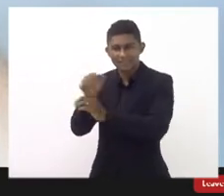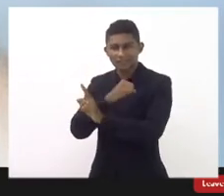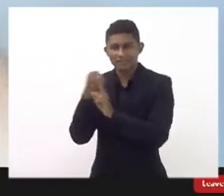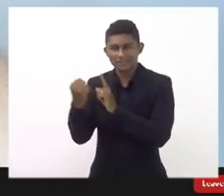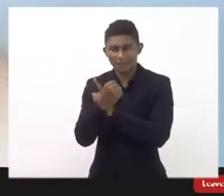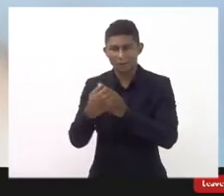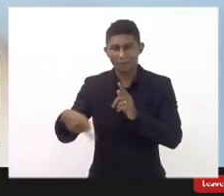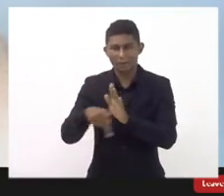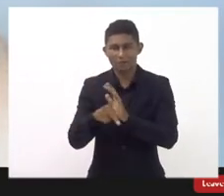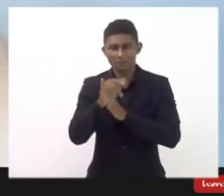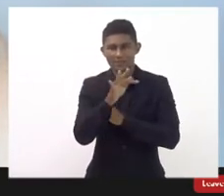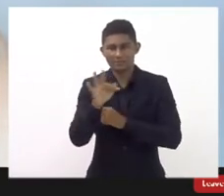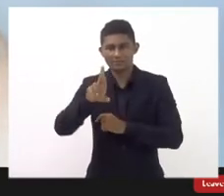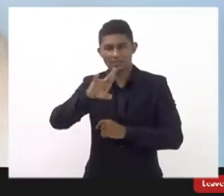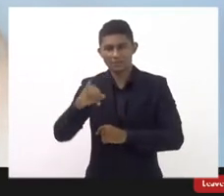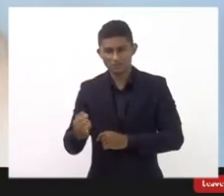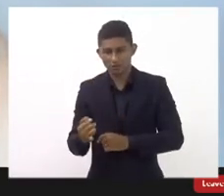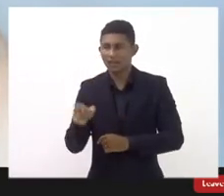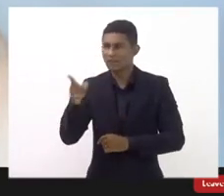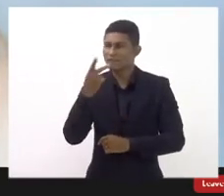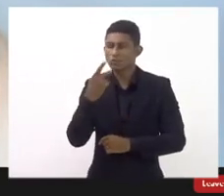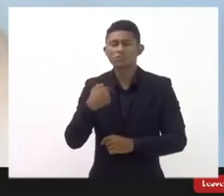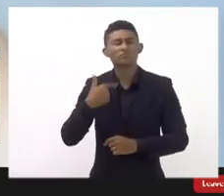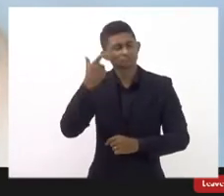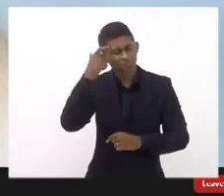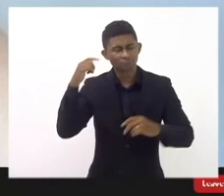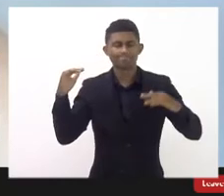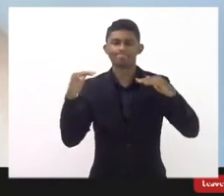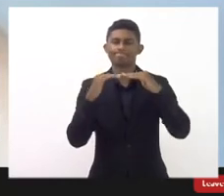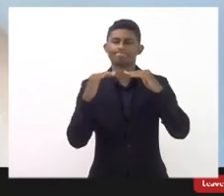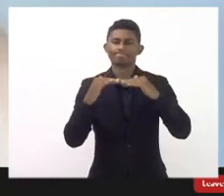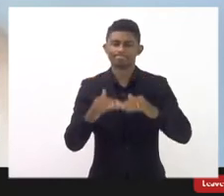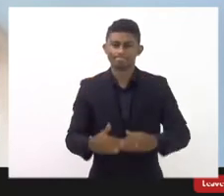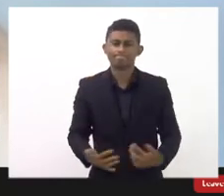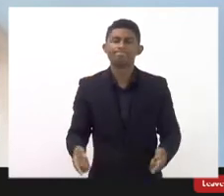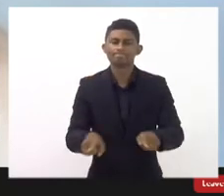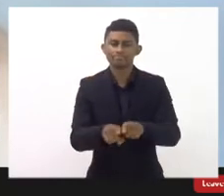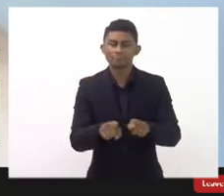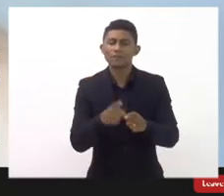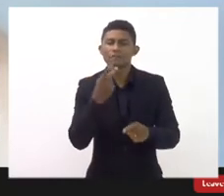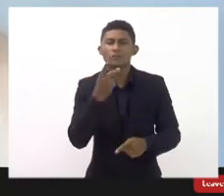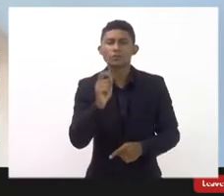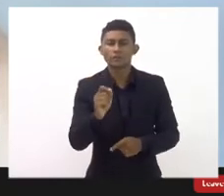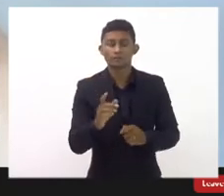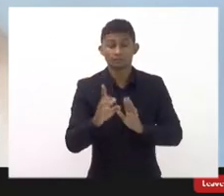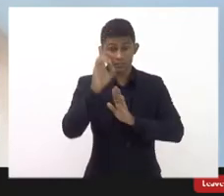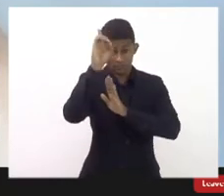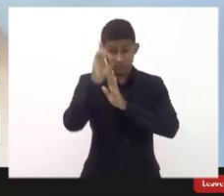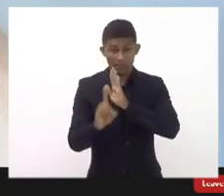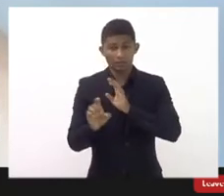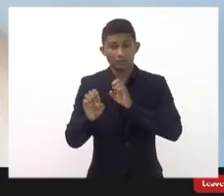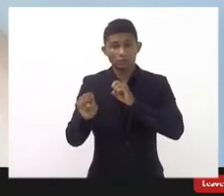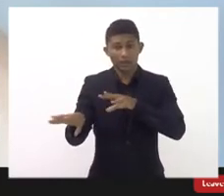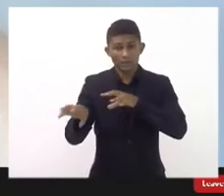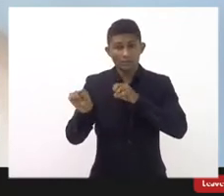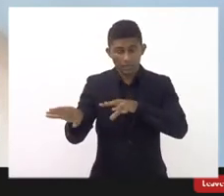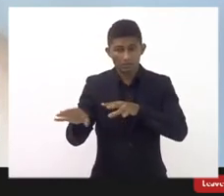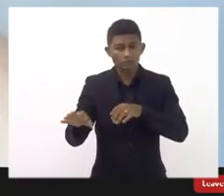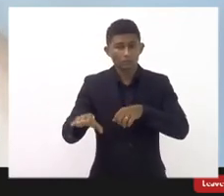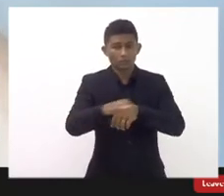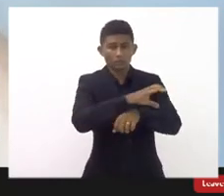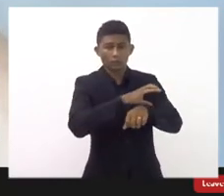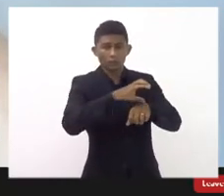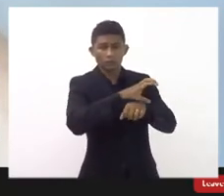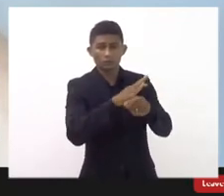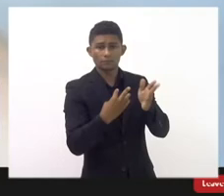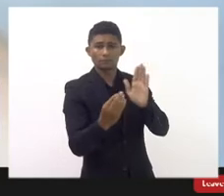IFRJ. Também destaco que o direito à educação, né, é um direito fundamental previsto na Constituição Federal,